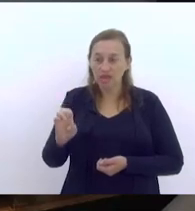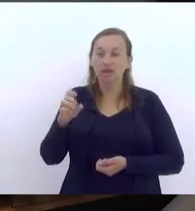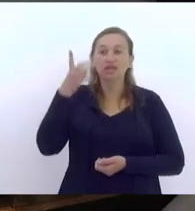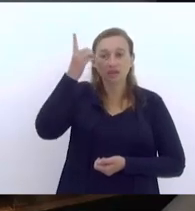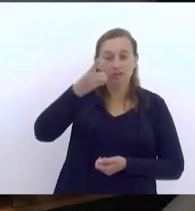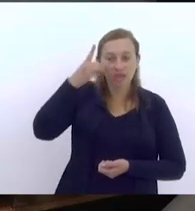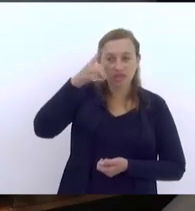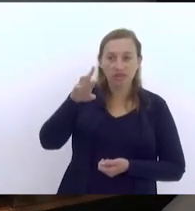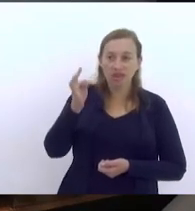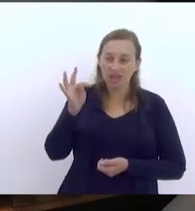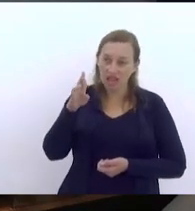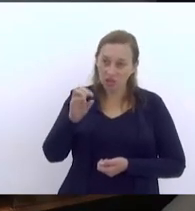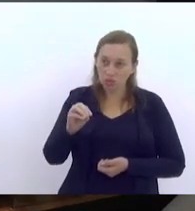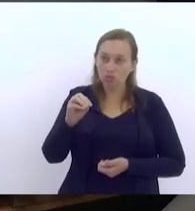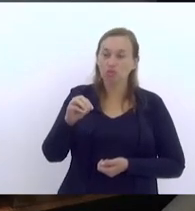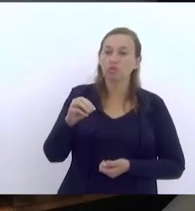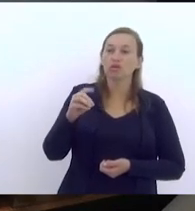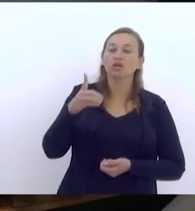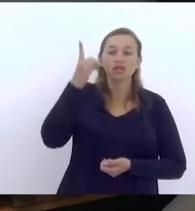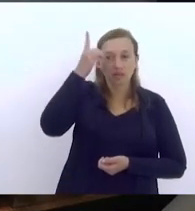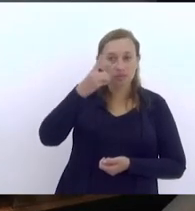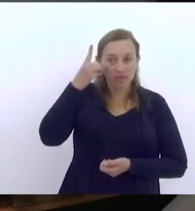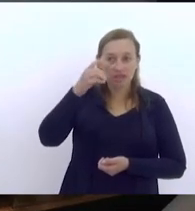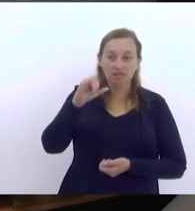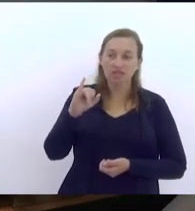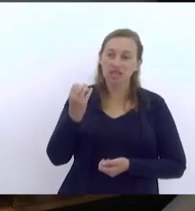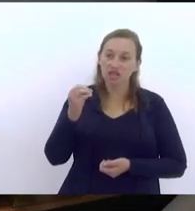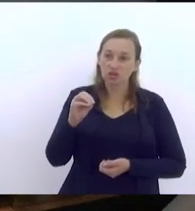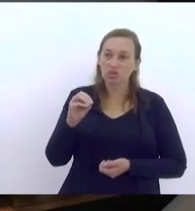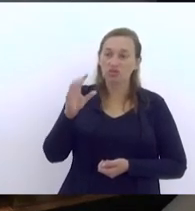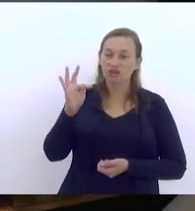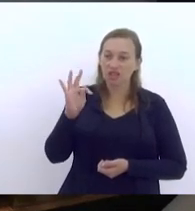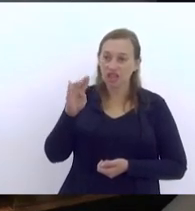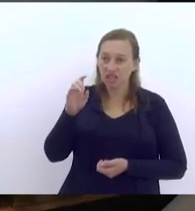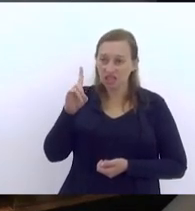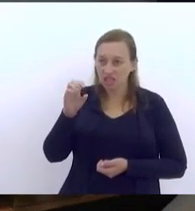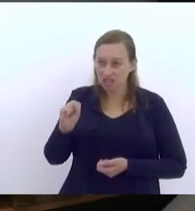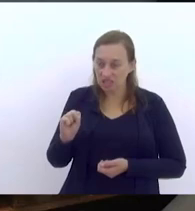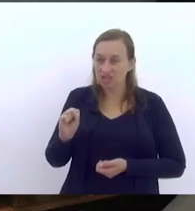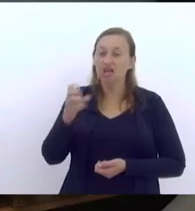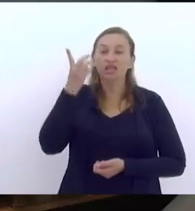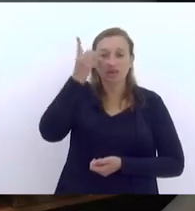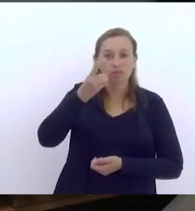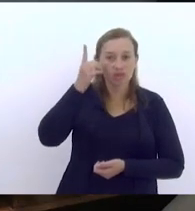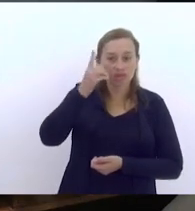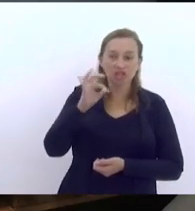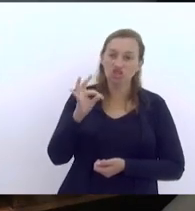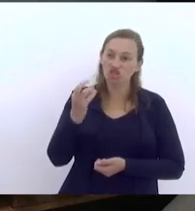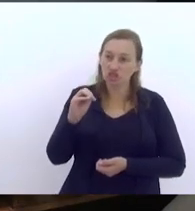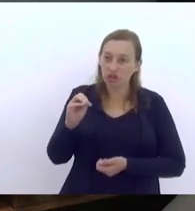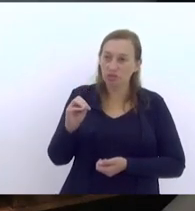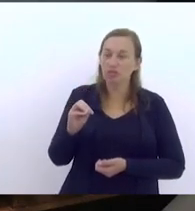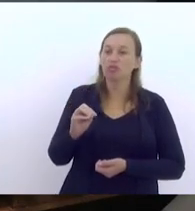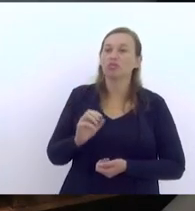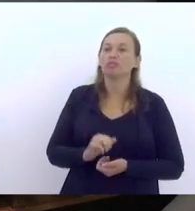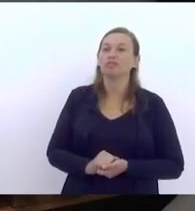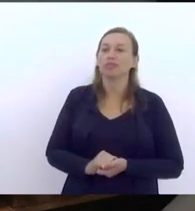Renato Machado, deputado Sérgio Fernandes, deputado Tiago Rangel,